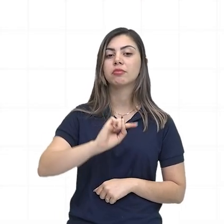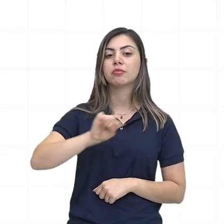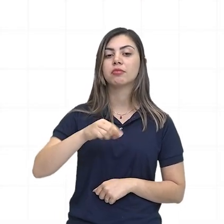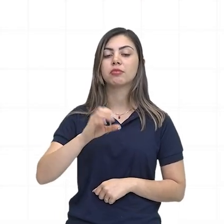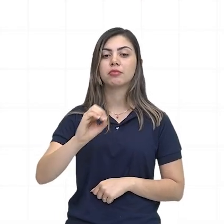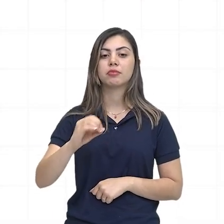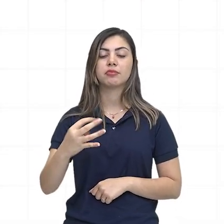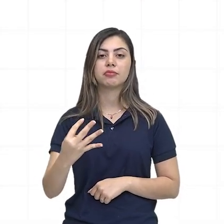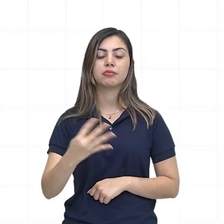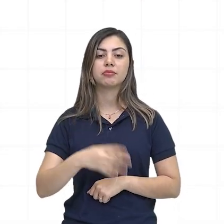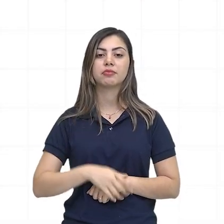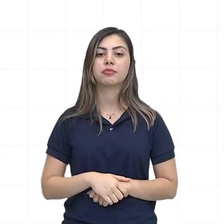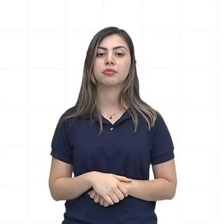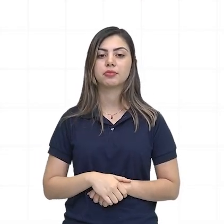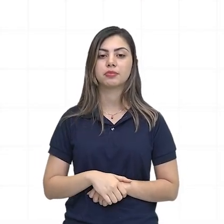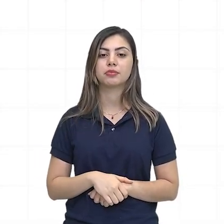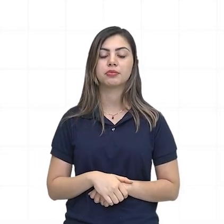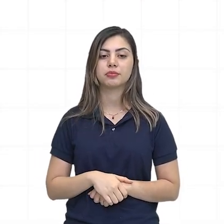Olha? Dá